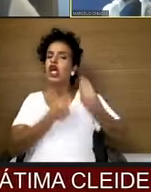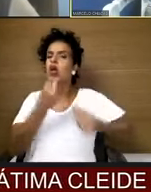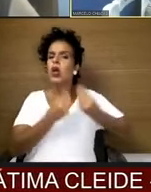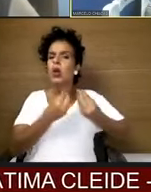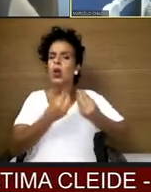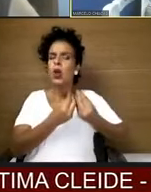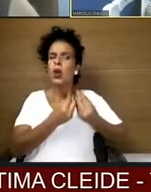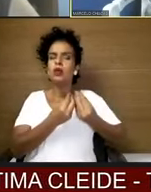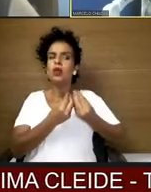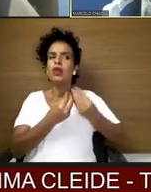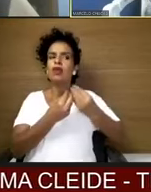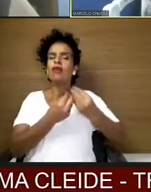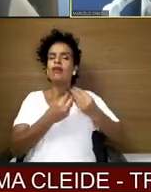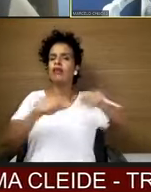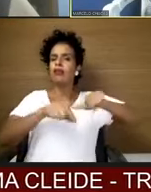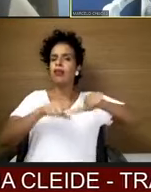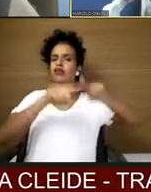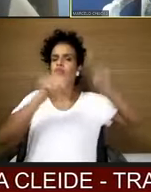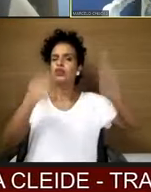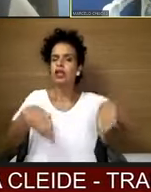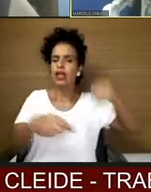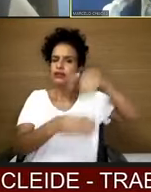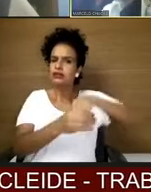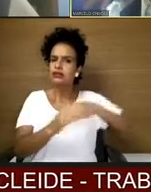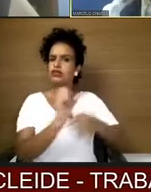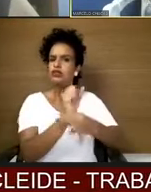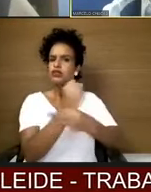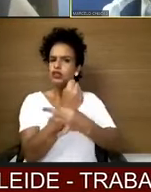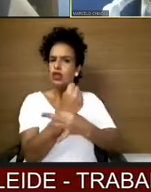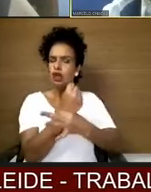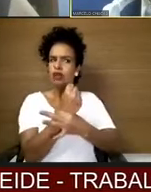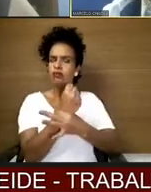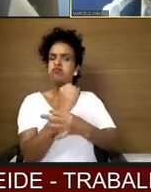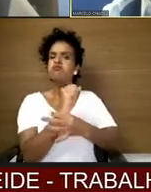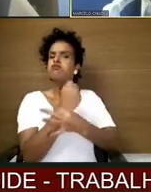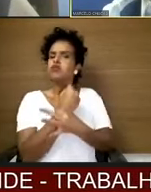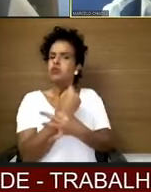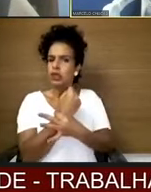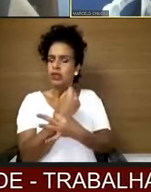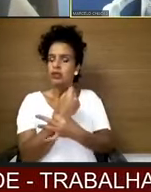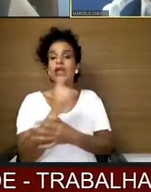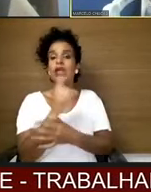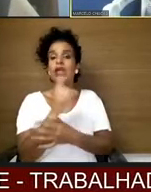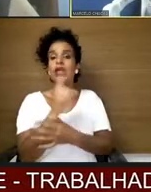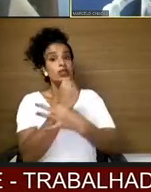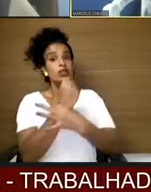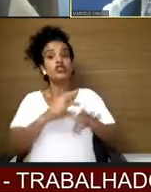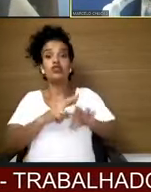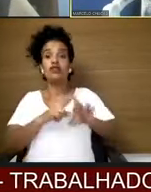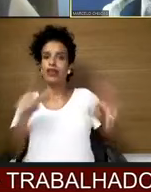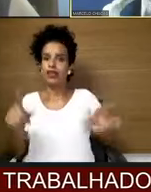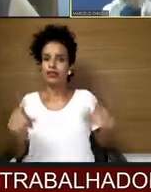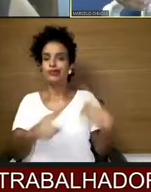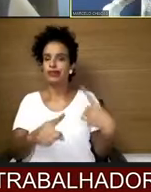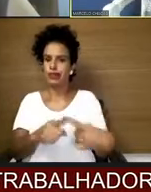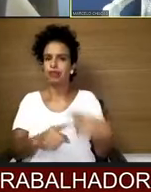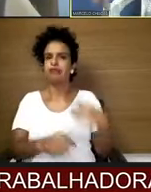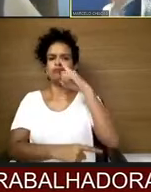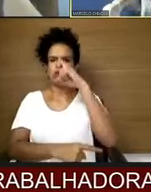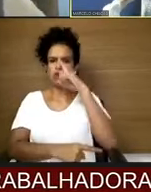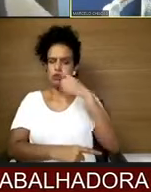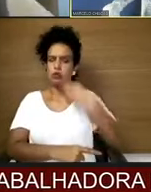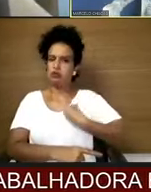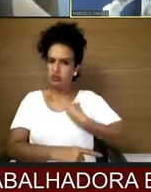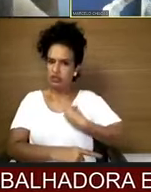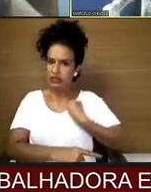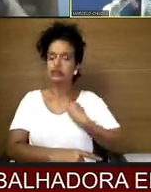Segurança que não era da gravidade de vida que nós estamos discutindo agora. Tudo bem, podia ser, mas a longo prazo, mas agora mata